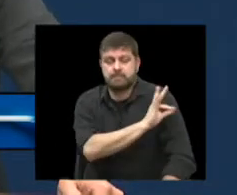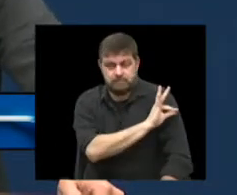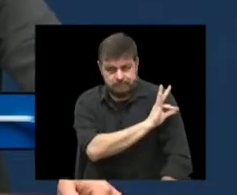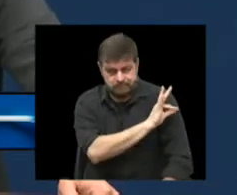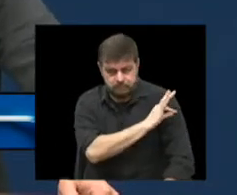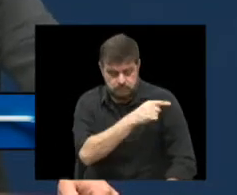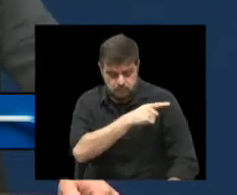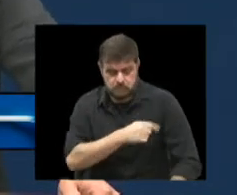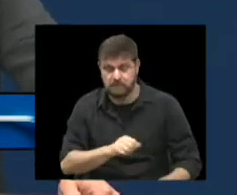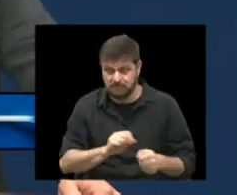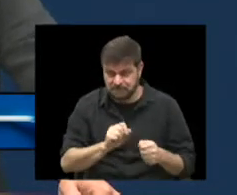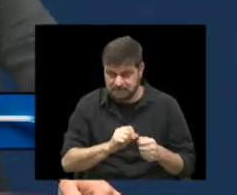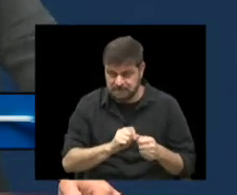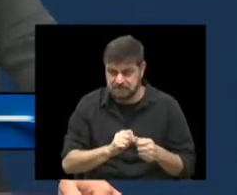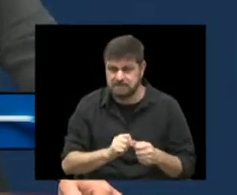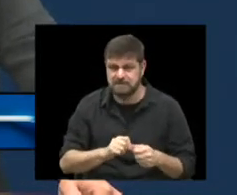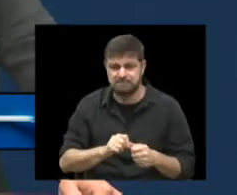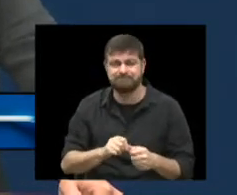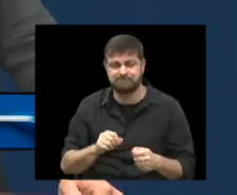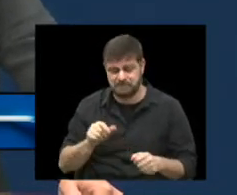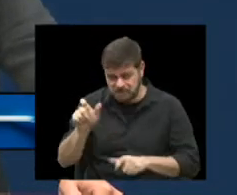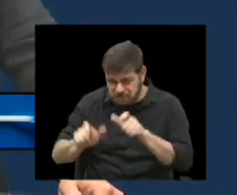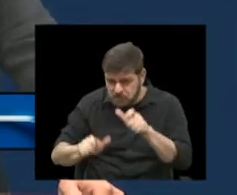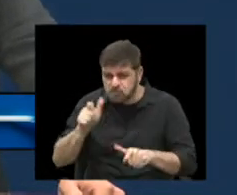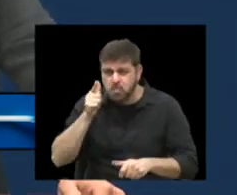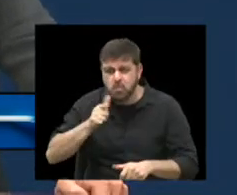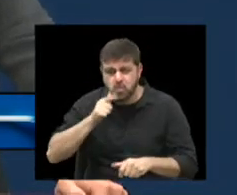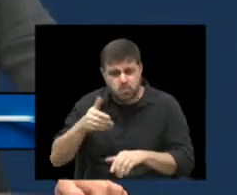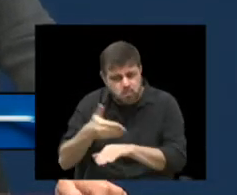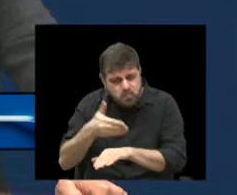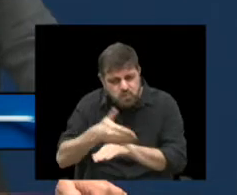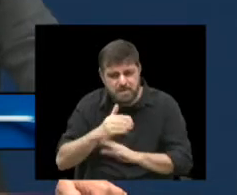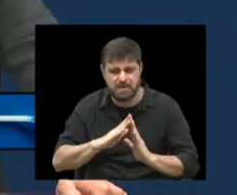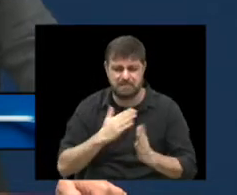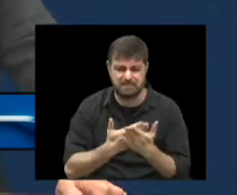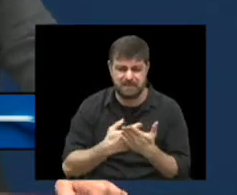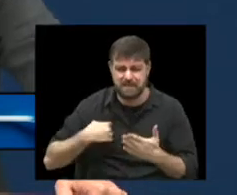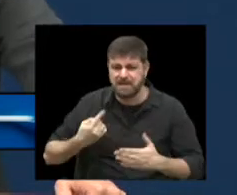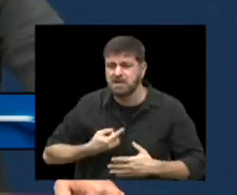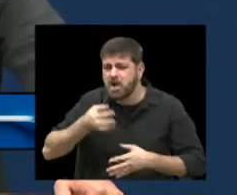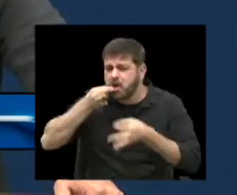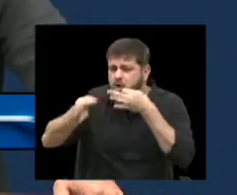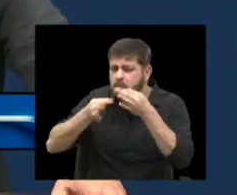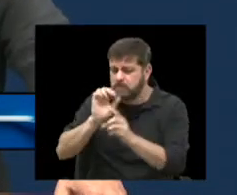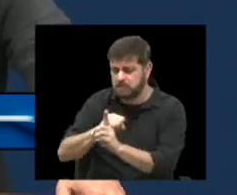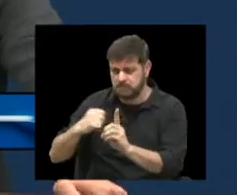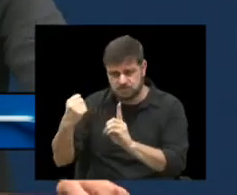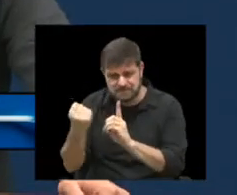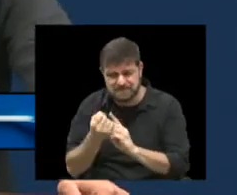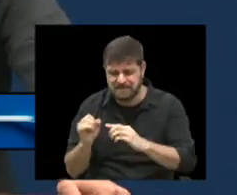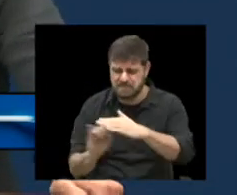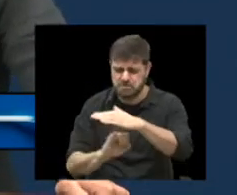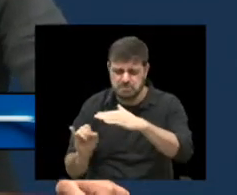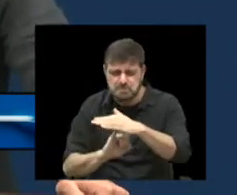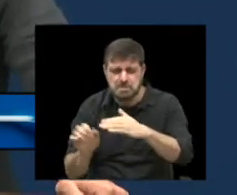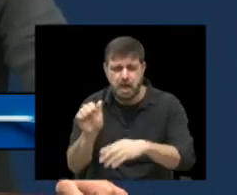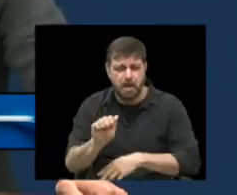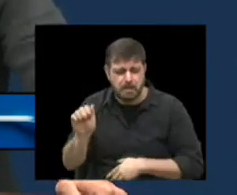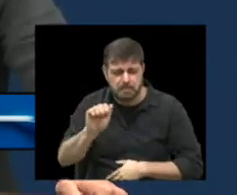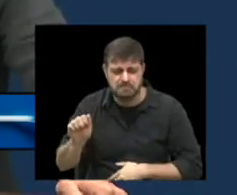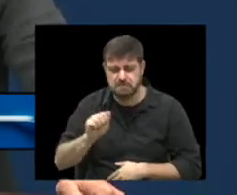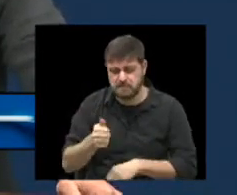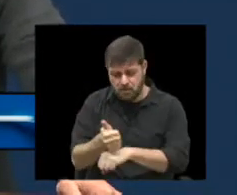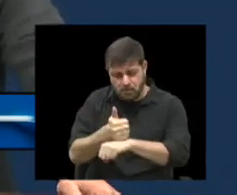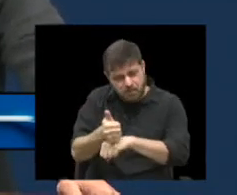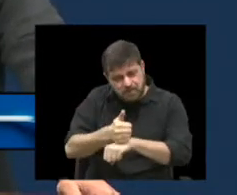vagas sejam abertas, mas queremos ouvir a sociedade como um todo, todas as entidades, professores,